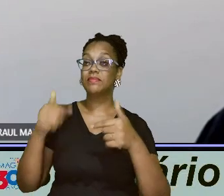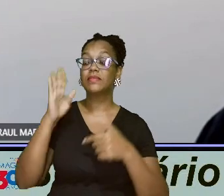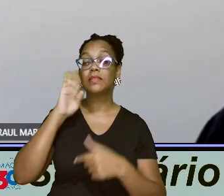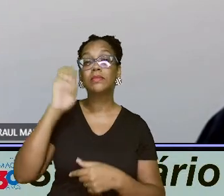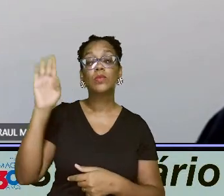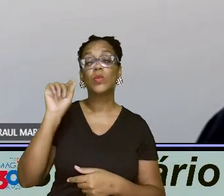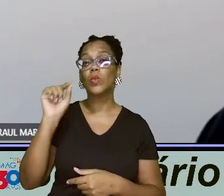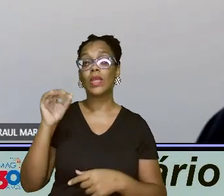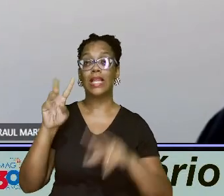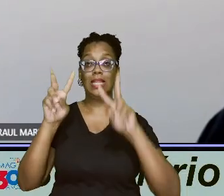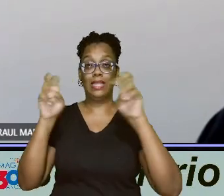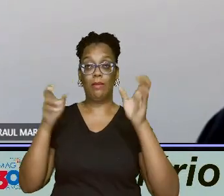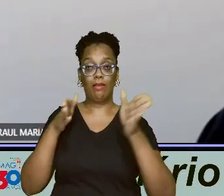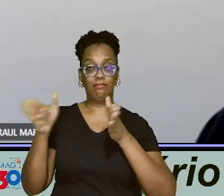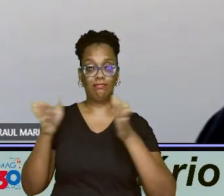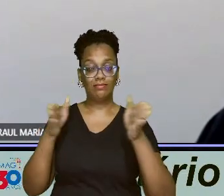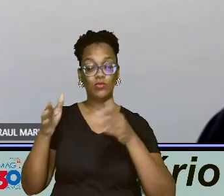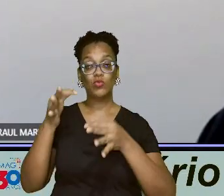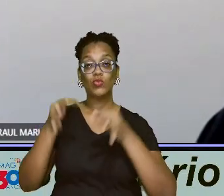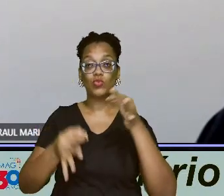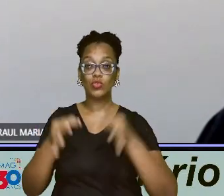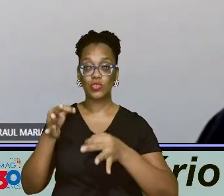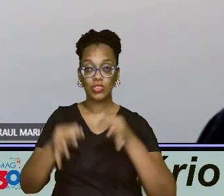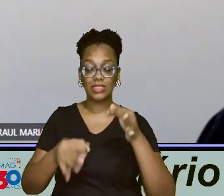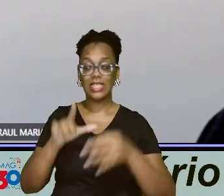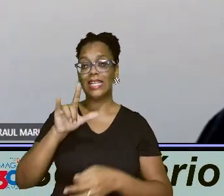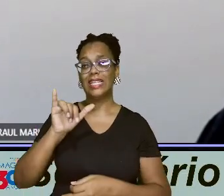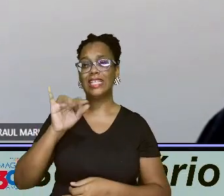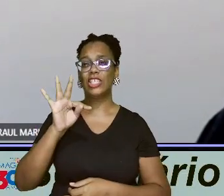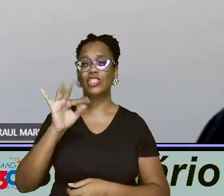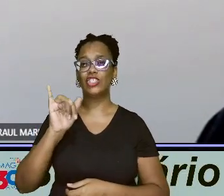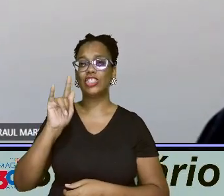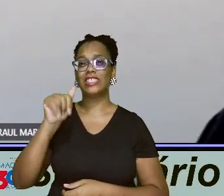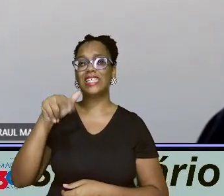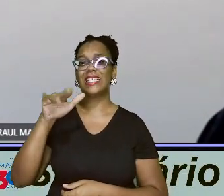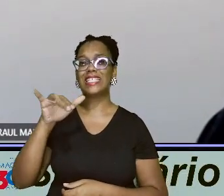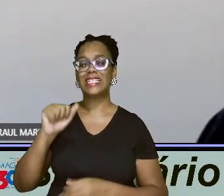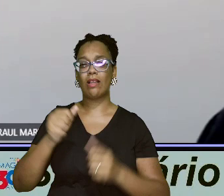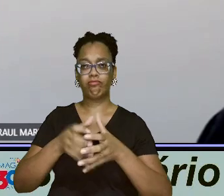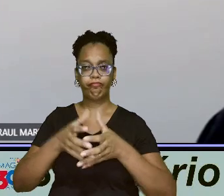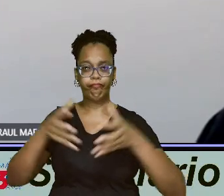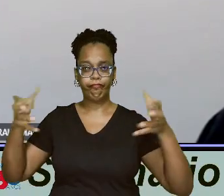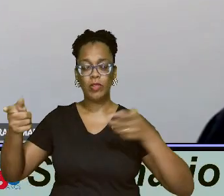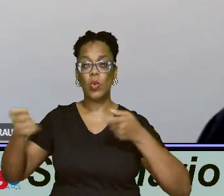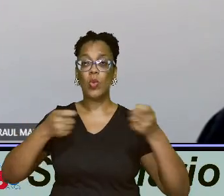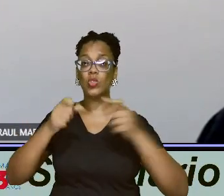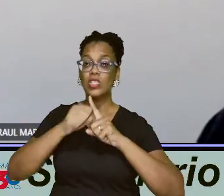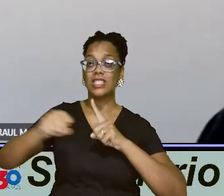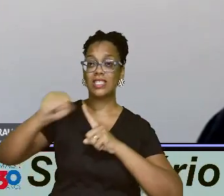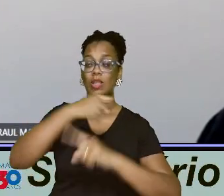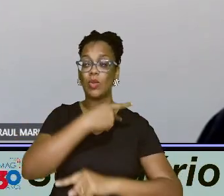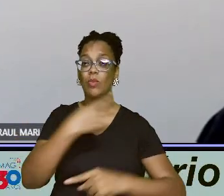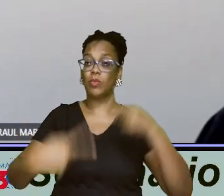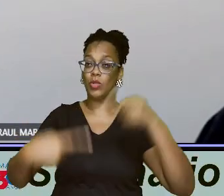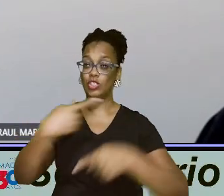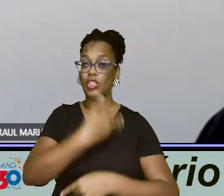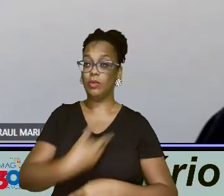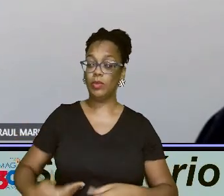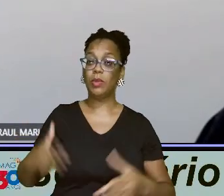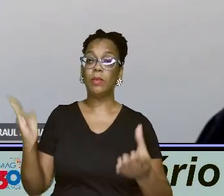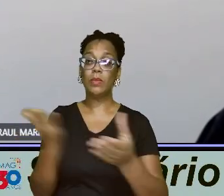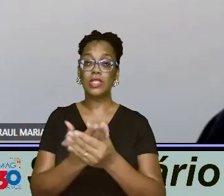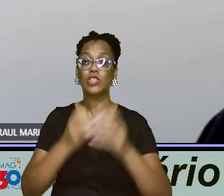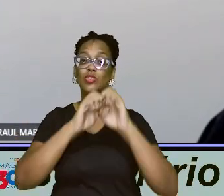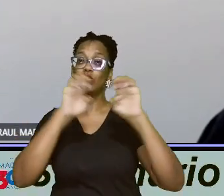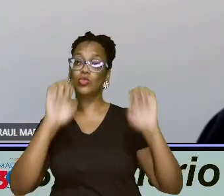à justiça, litigância de massa, controle judicial de políticas públicas, processo estrutural, processo coletivo,